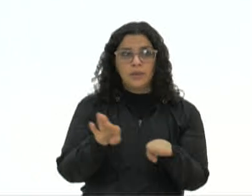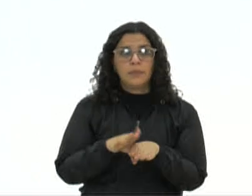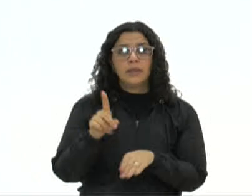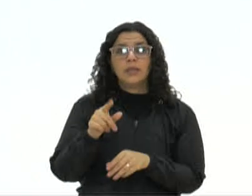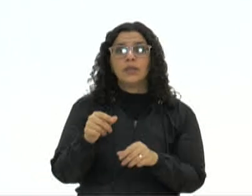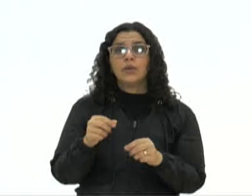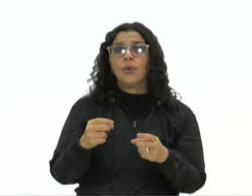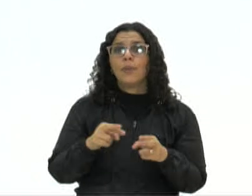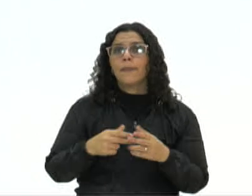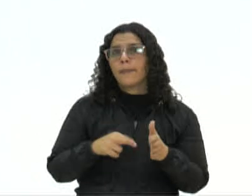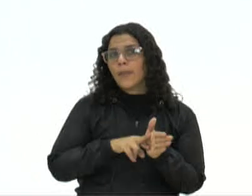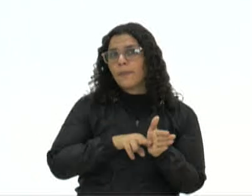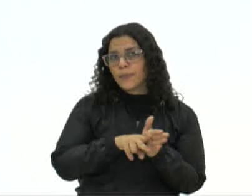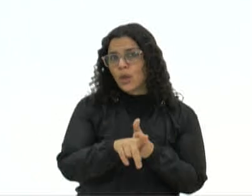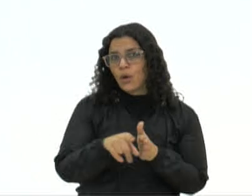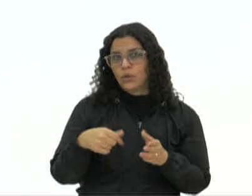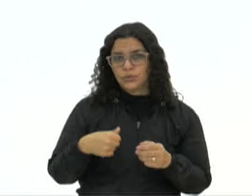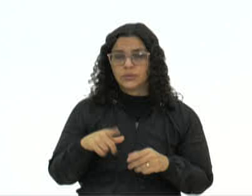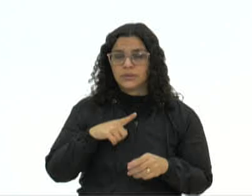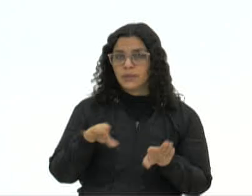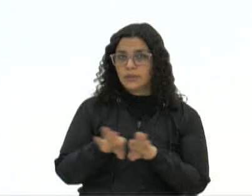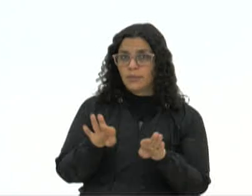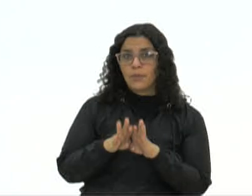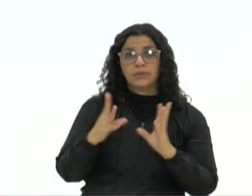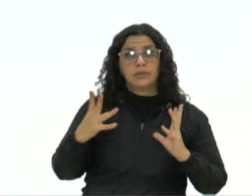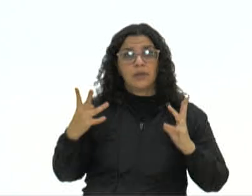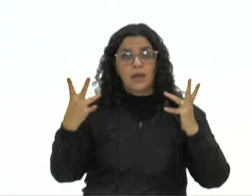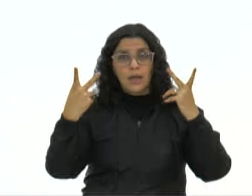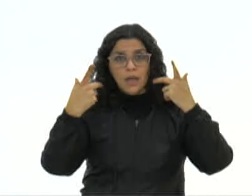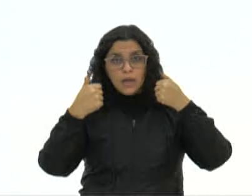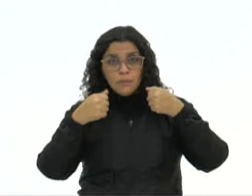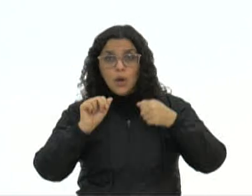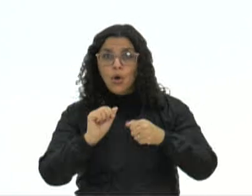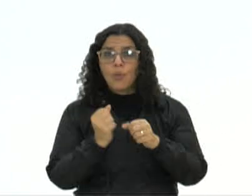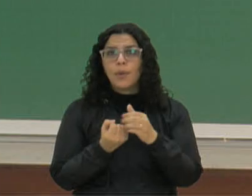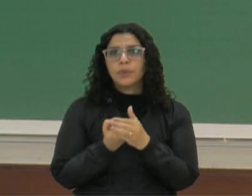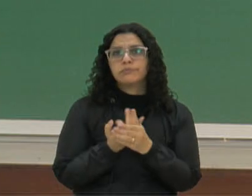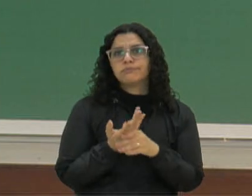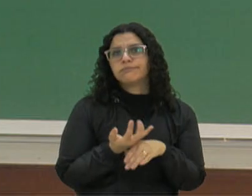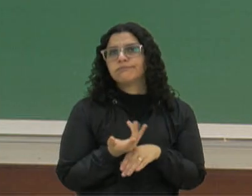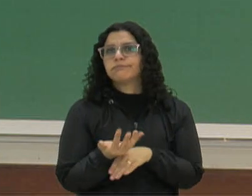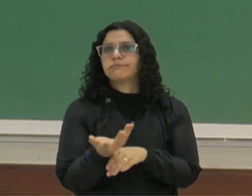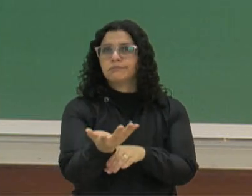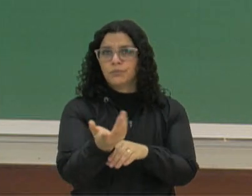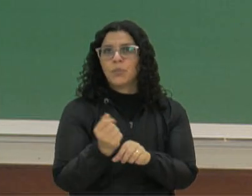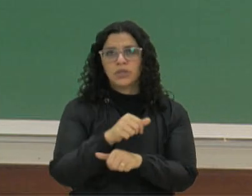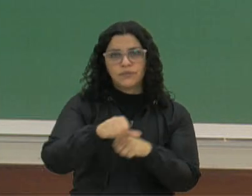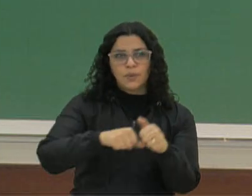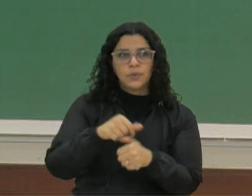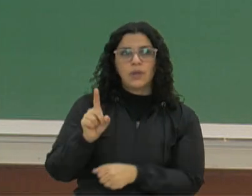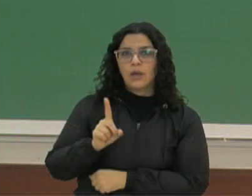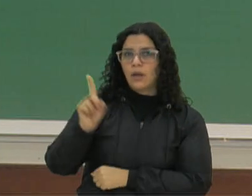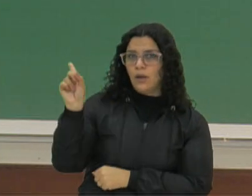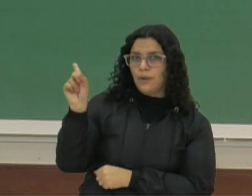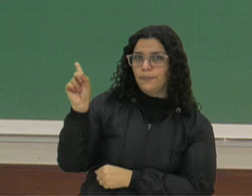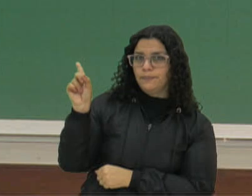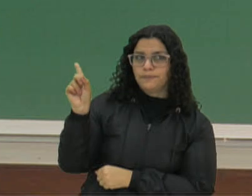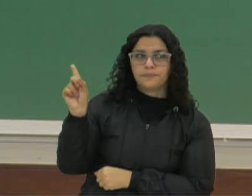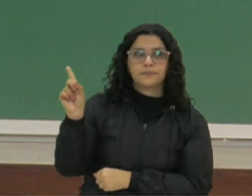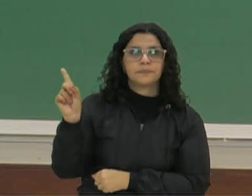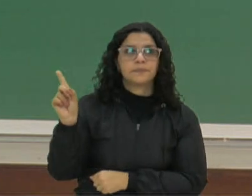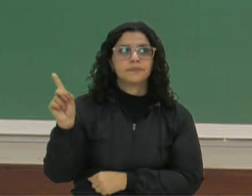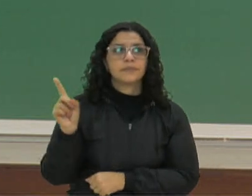o intemperismo biológico. O biológico pode ser os animais ou os vegetais. Bom, na imagem a gente consegue compreender melhor